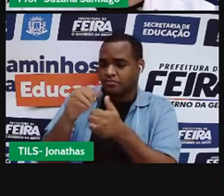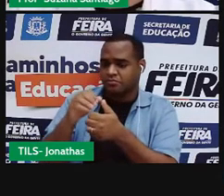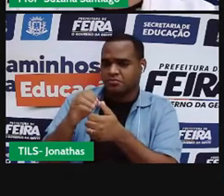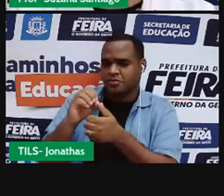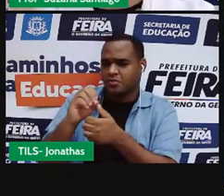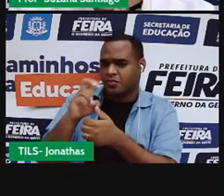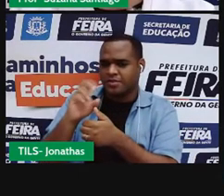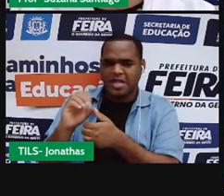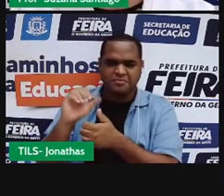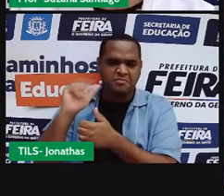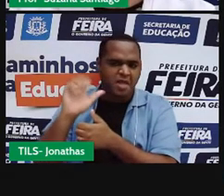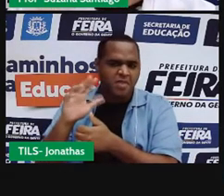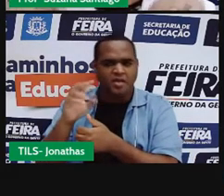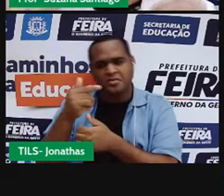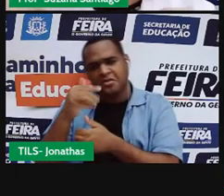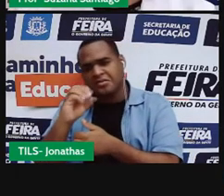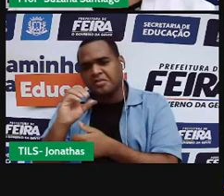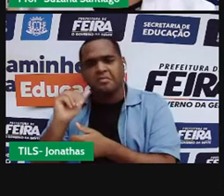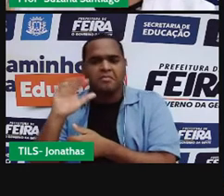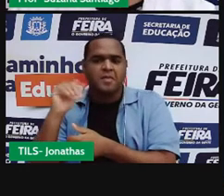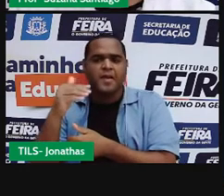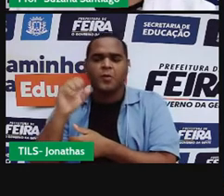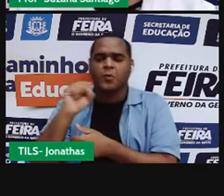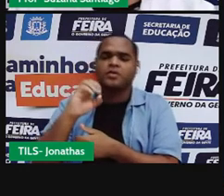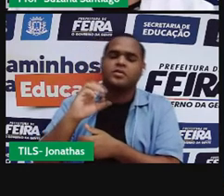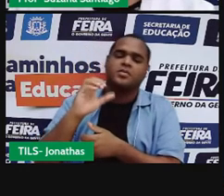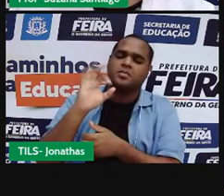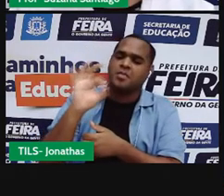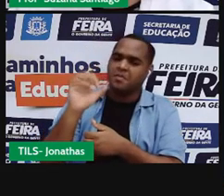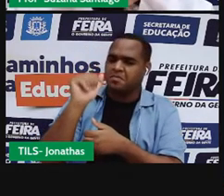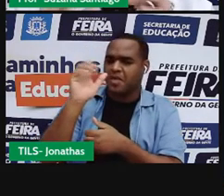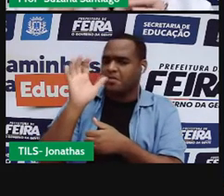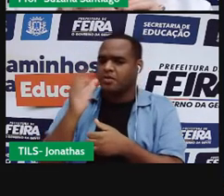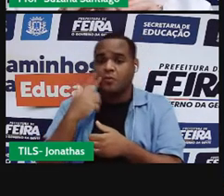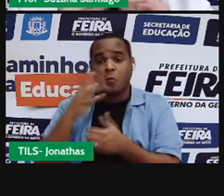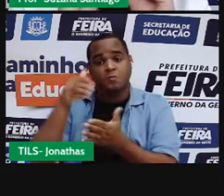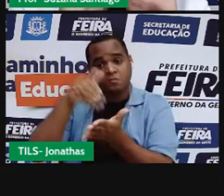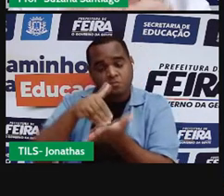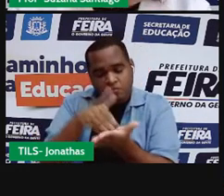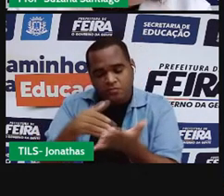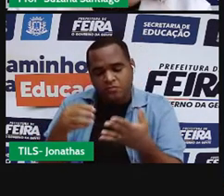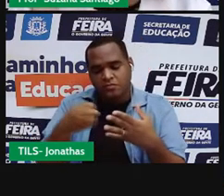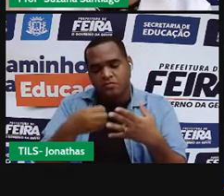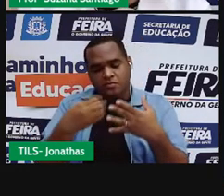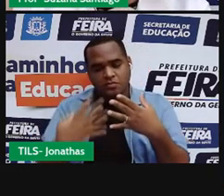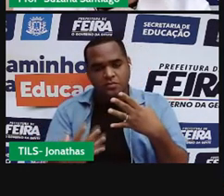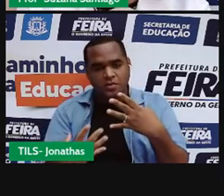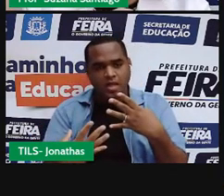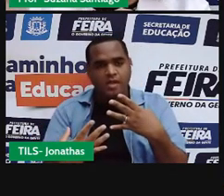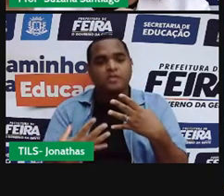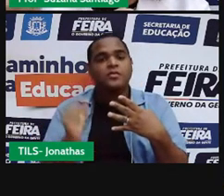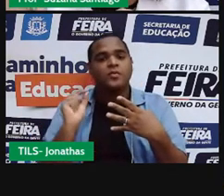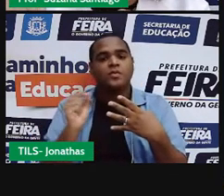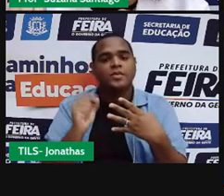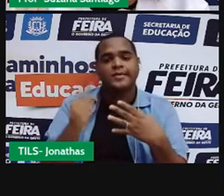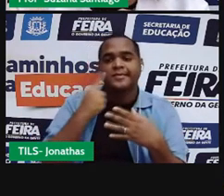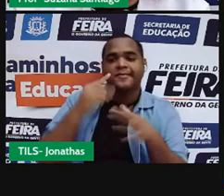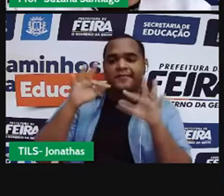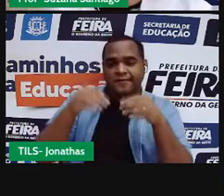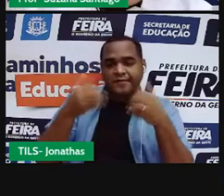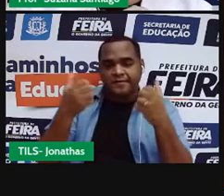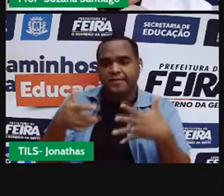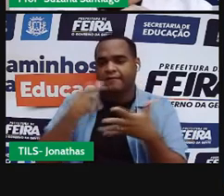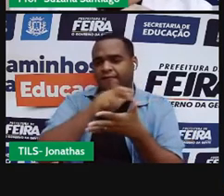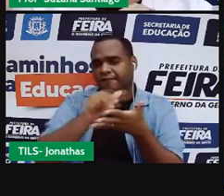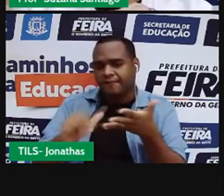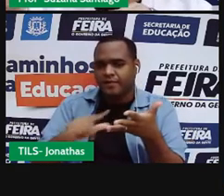uma determinada porcentagem. E depois, a quarta e última etapa é quando finalmente passou por todos aqueles